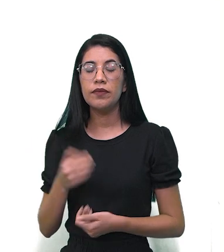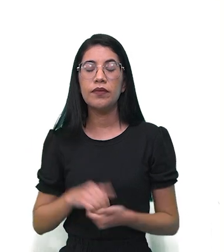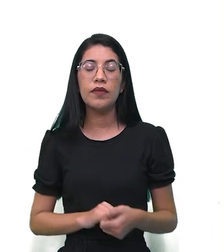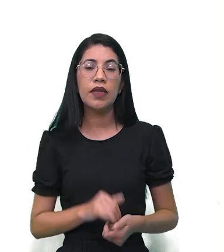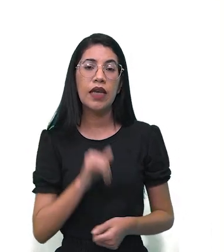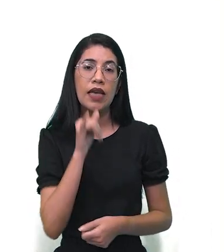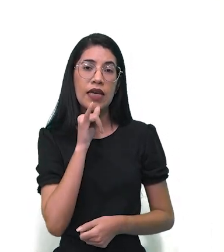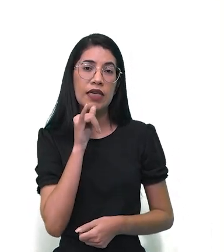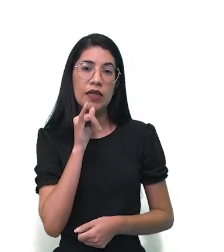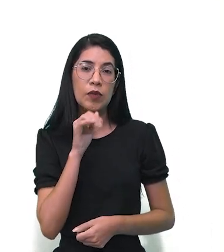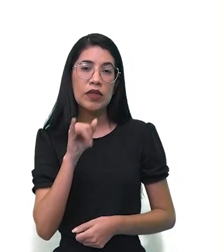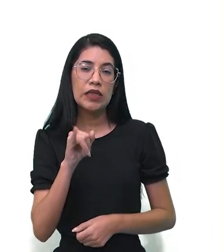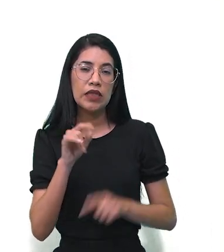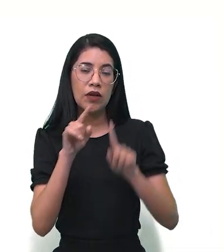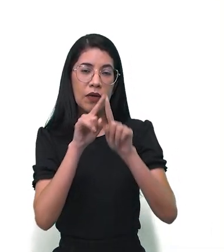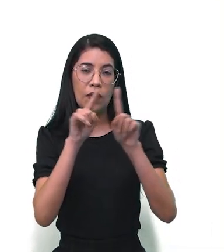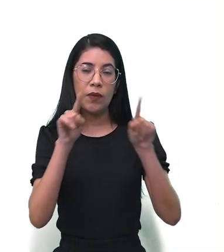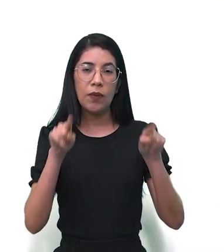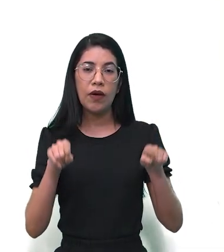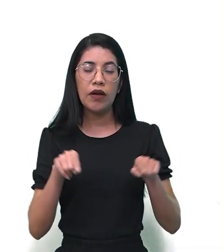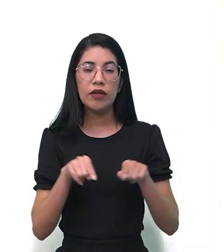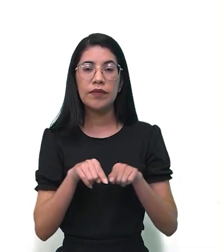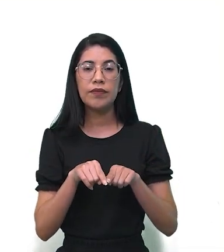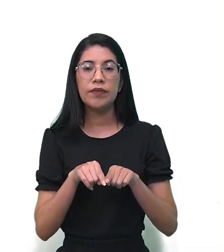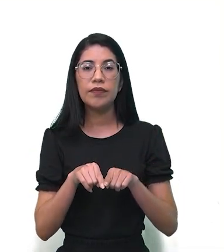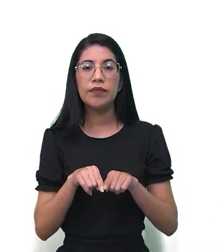Vamos supor que o valor desse quadrado,